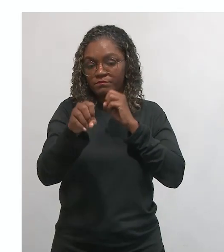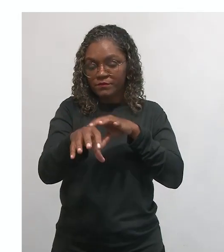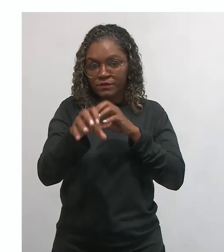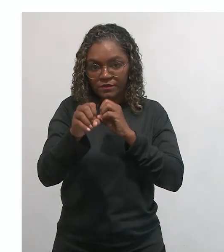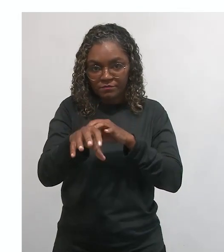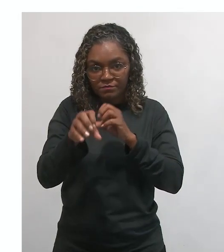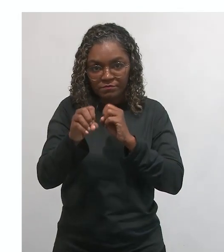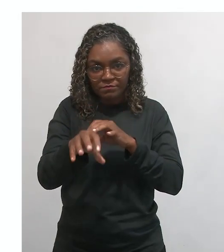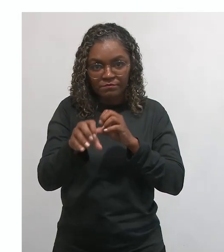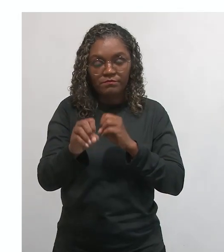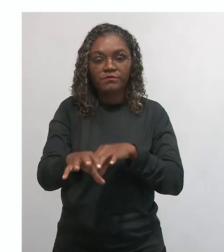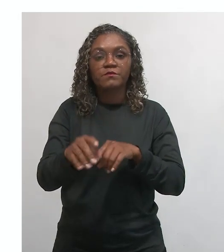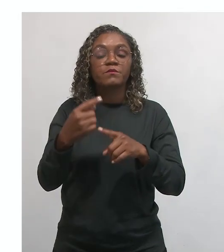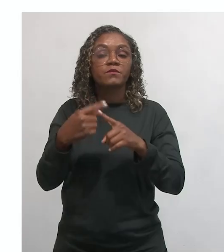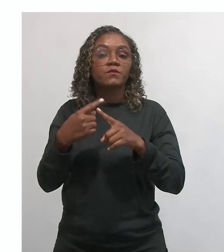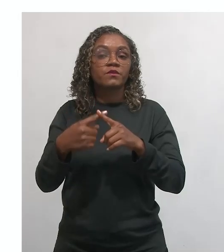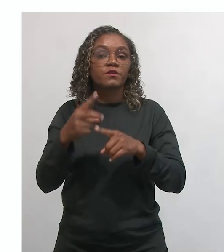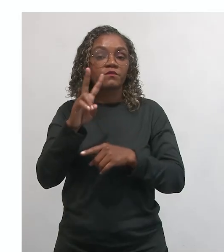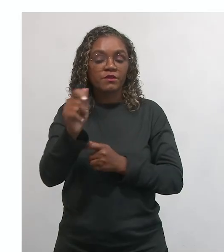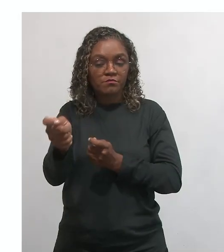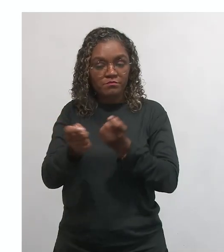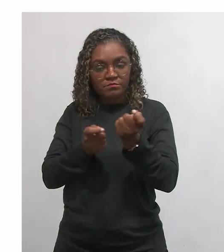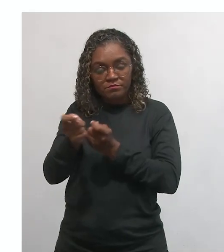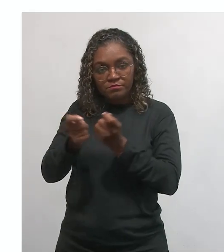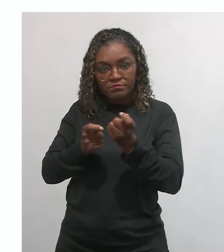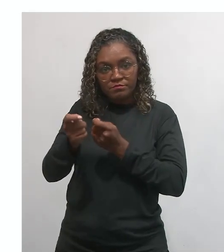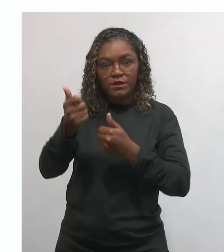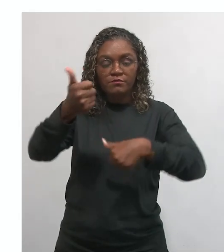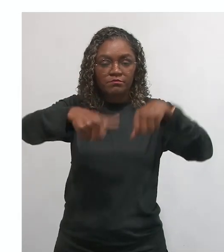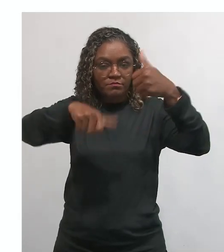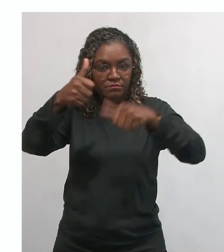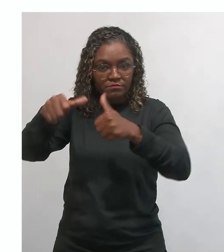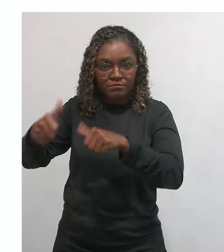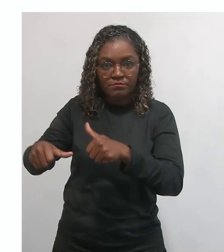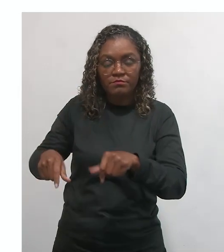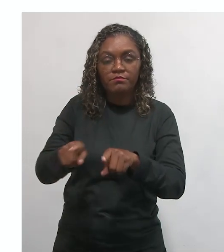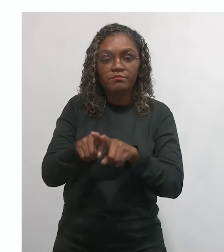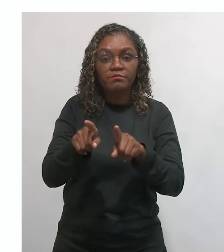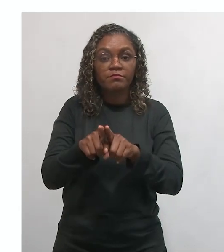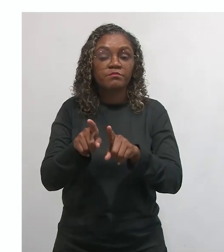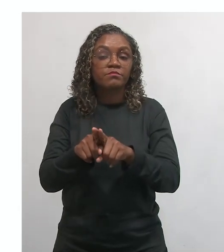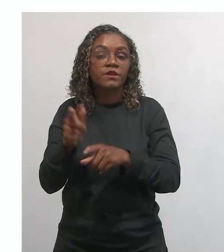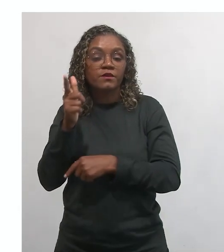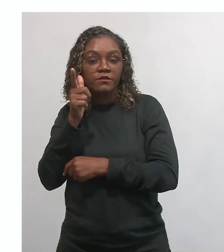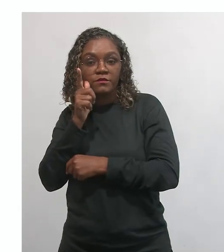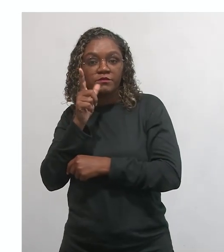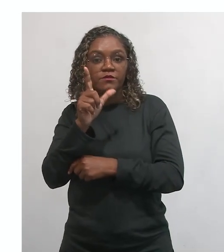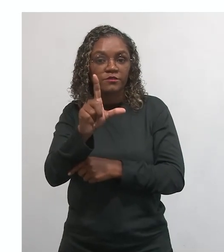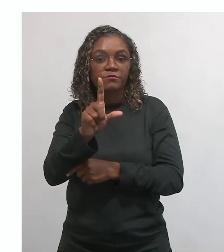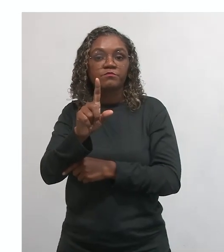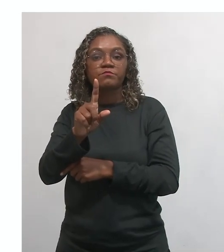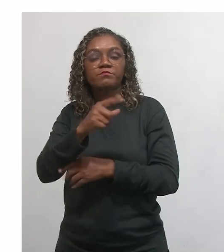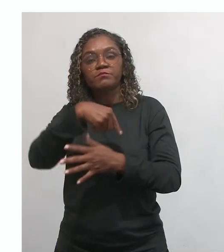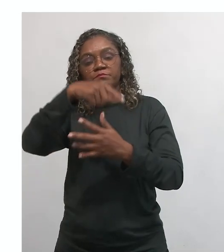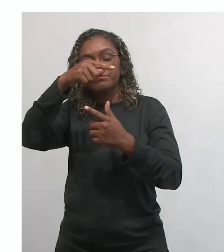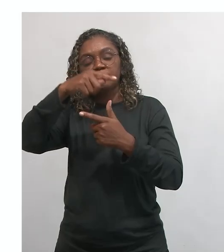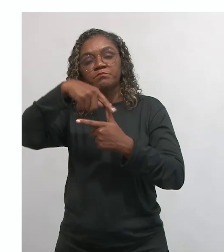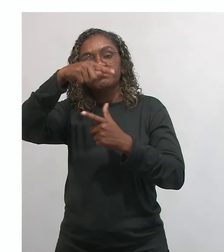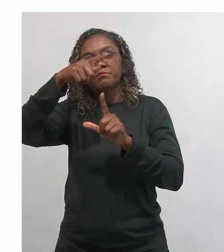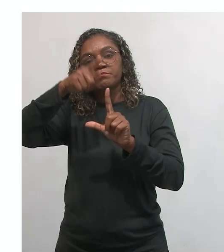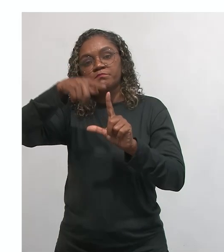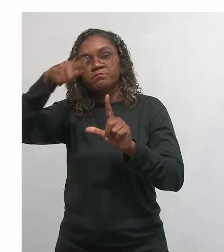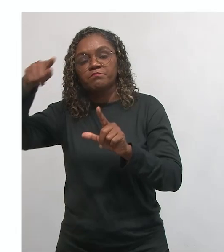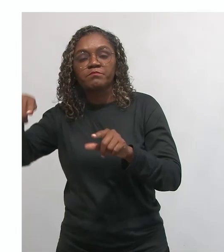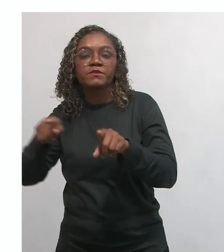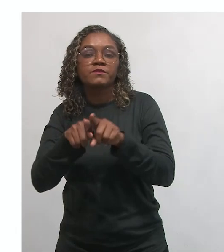para o ensino de forma racionalizada, que pode ser controlado e avaliado de forma a alcançar